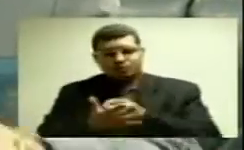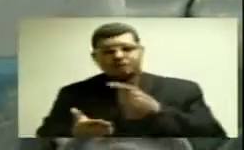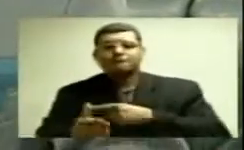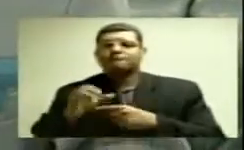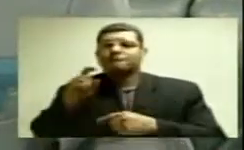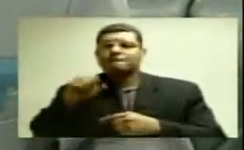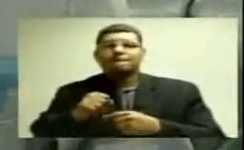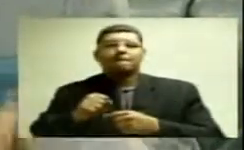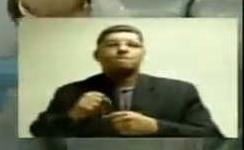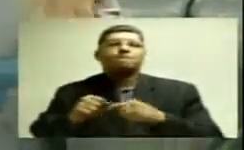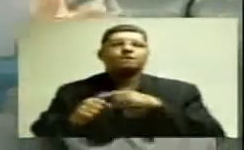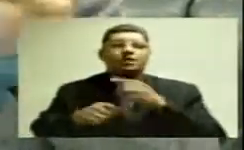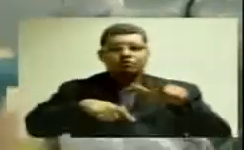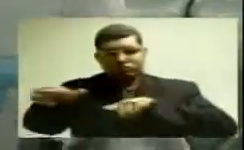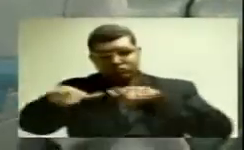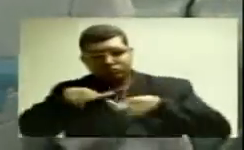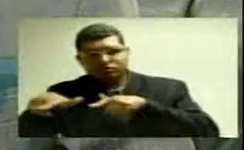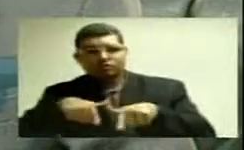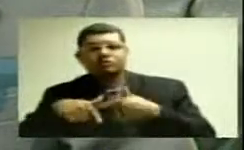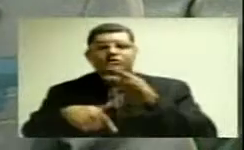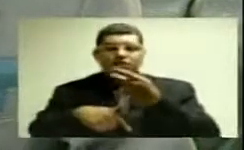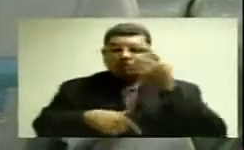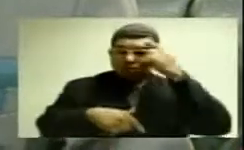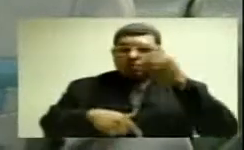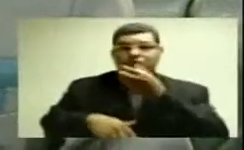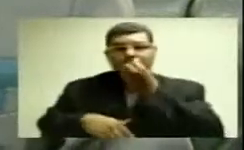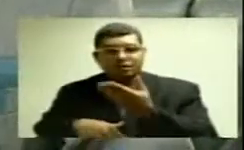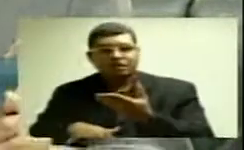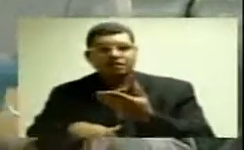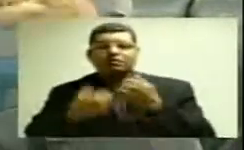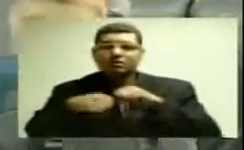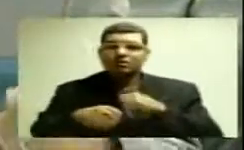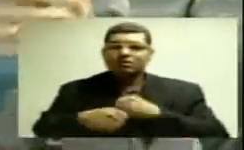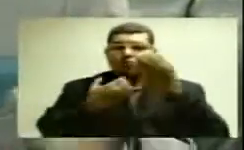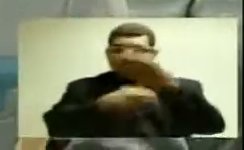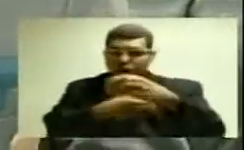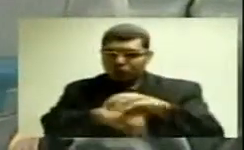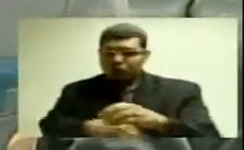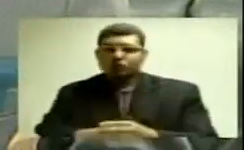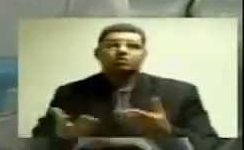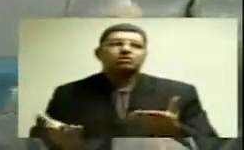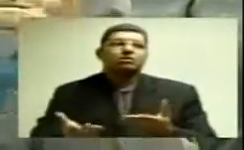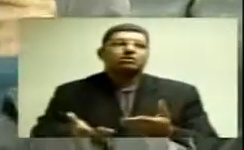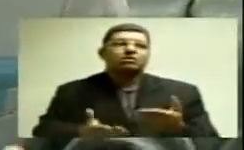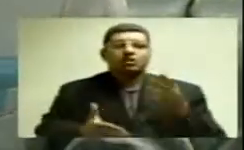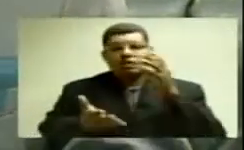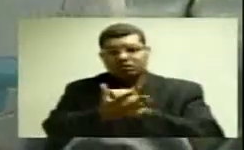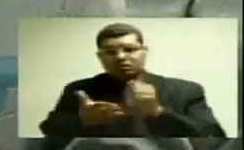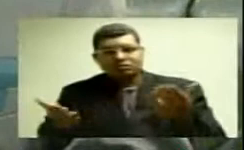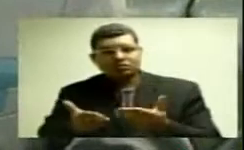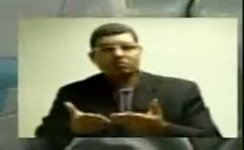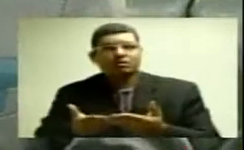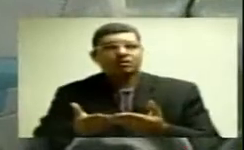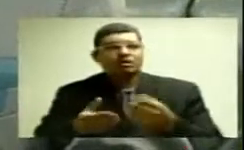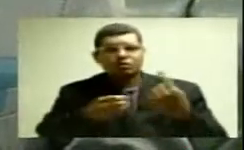interior, na comarca, ter os funcionários, como Vossa Excelência lembra muito bem, que precisa ter concurso público para contratar.